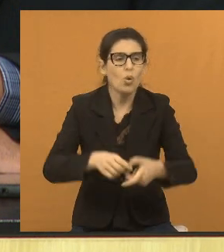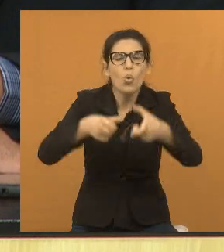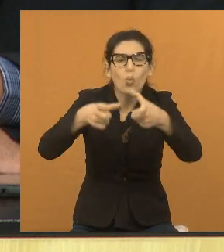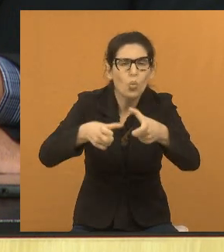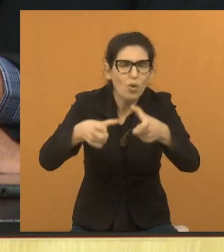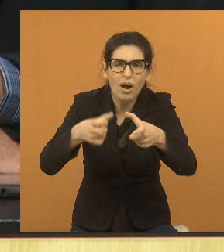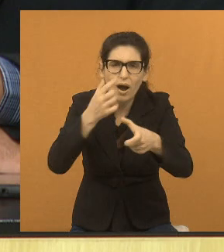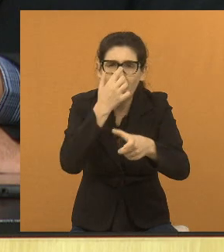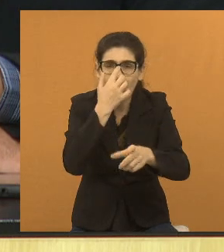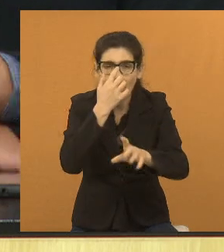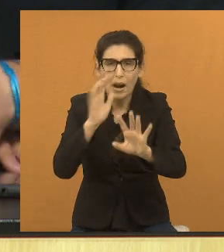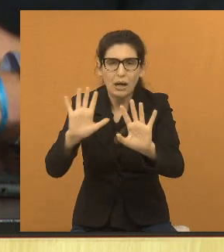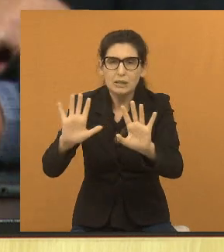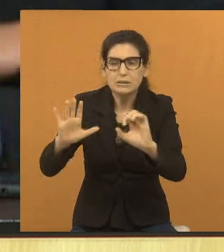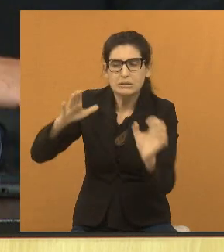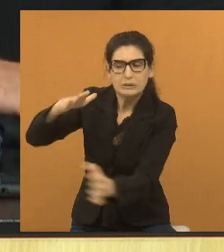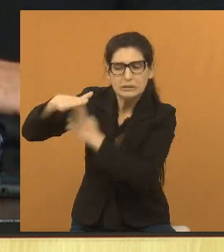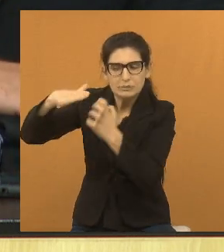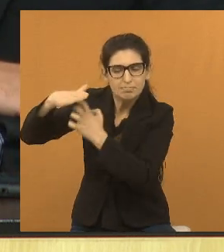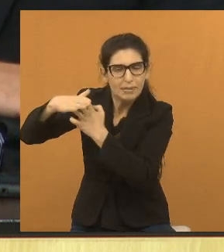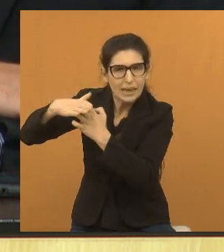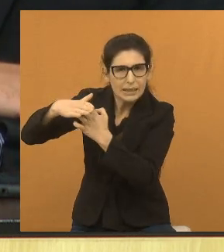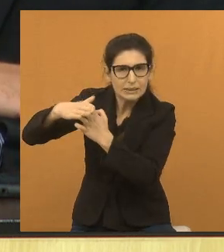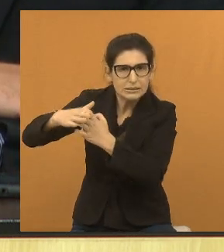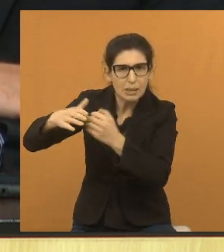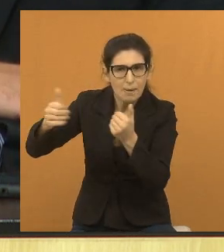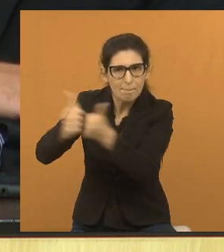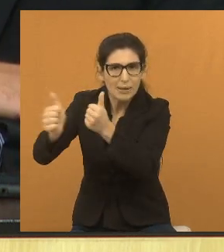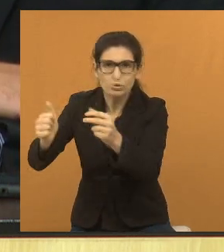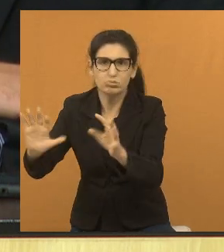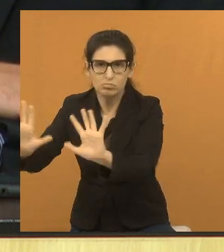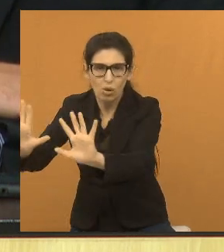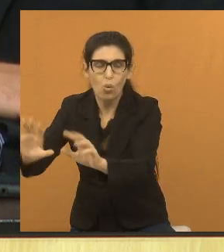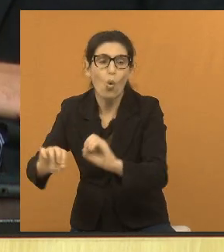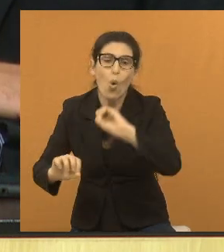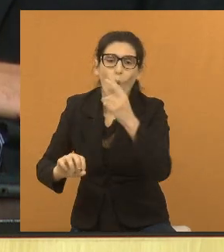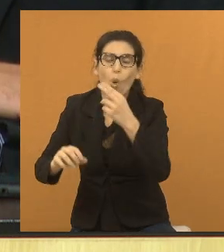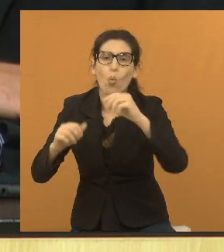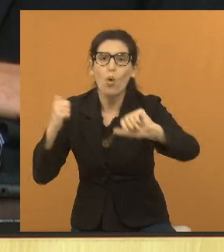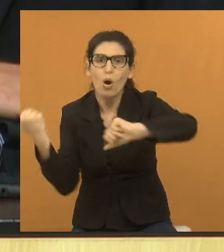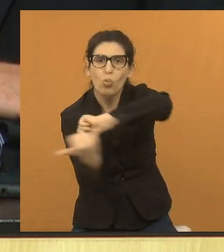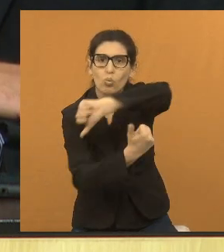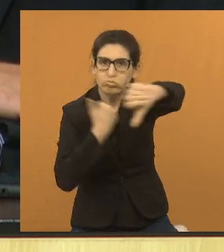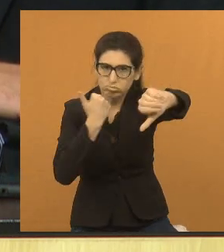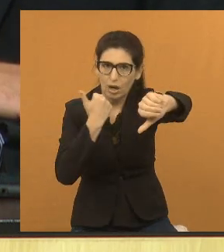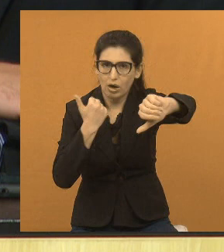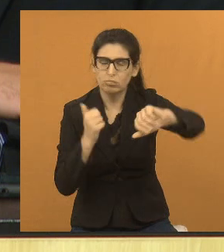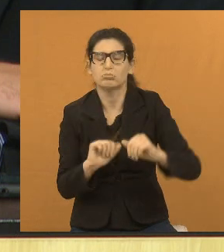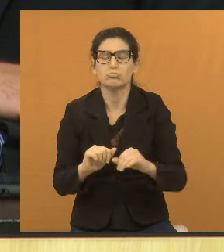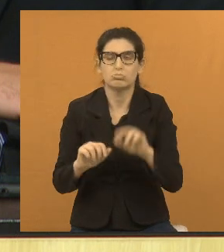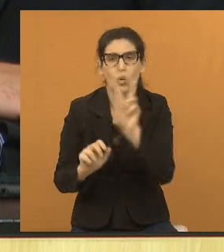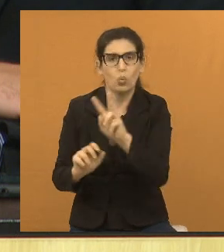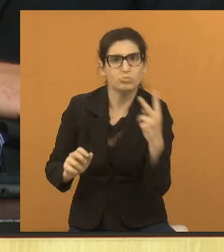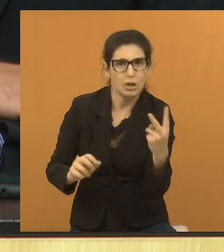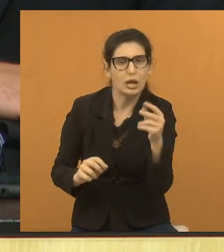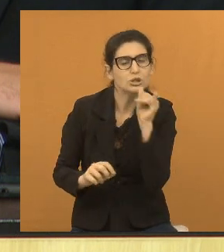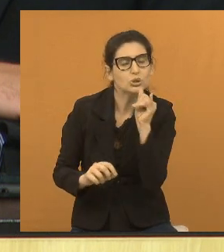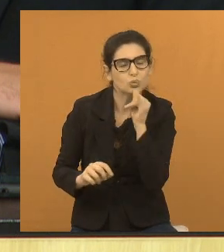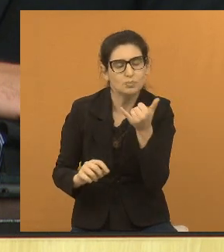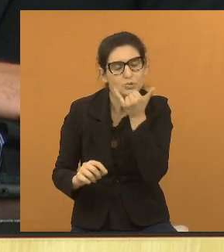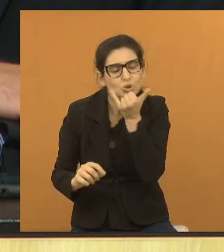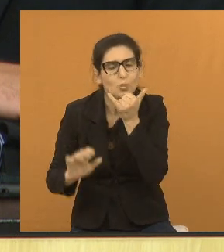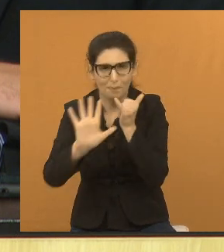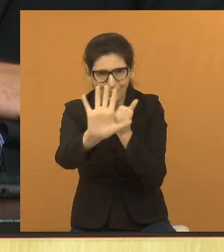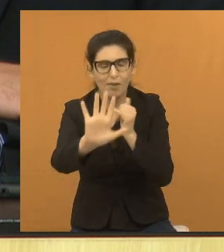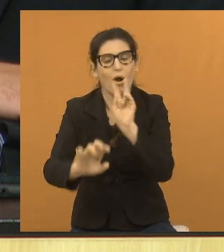tenha algum uso industrial próximo, ou ao contrário, que queira comércio na sua região, queira que venha a indústria para a